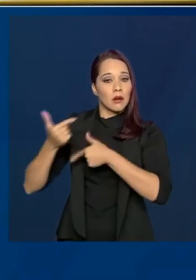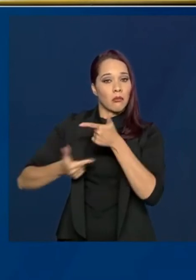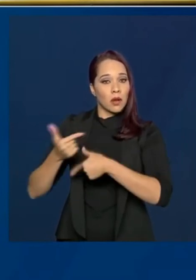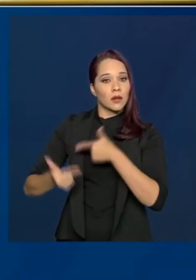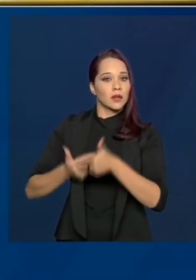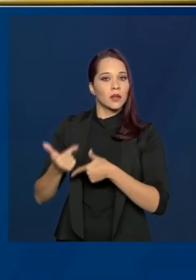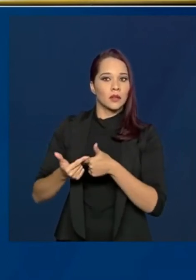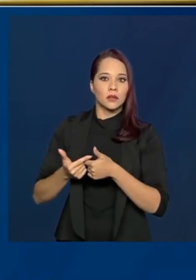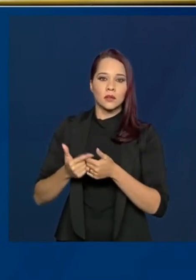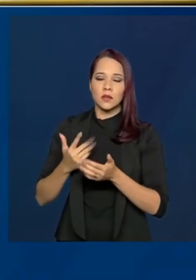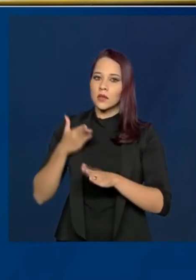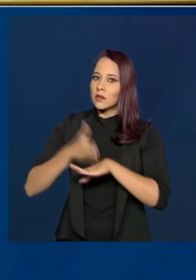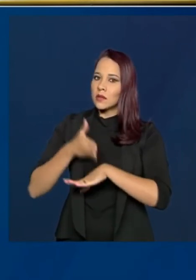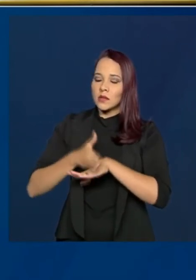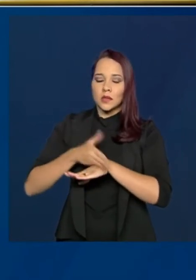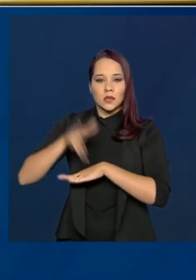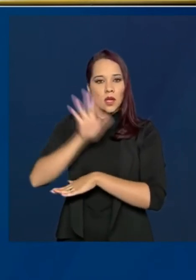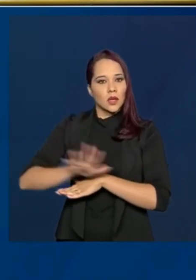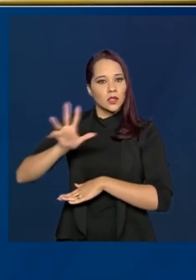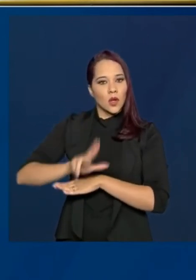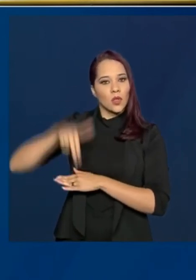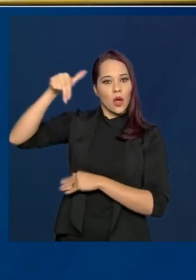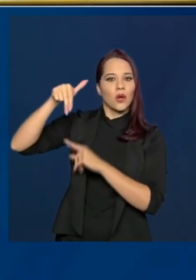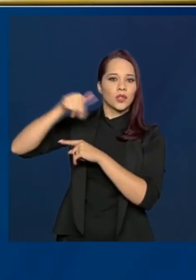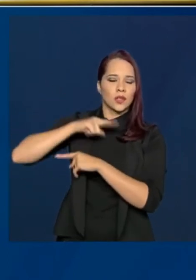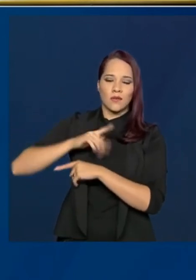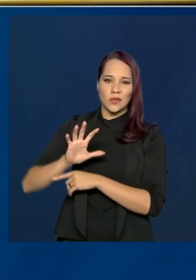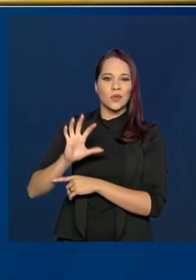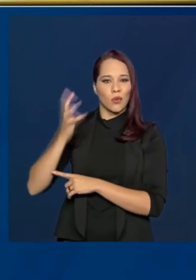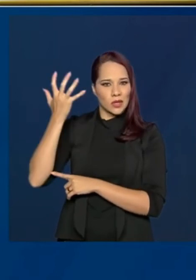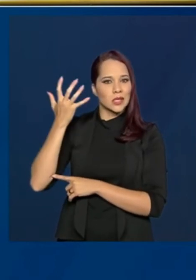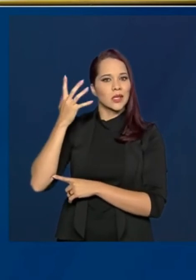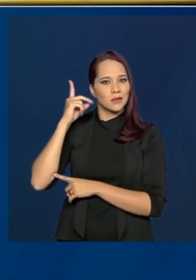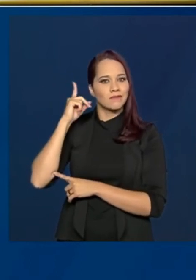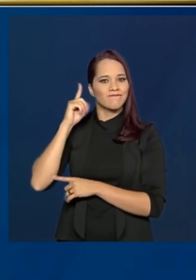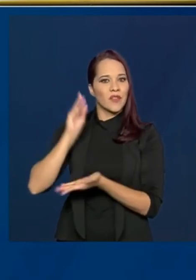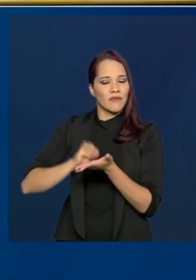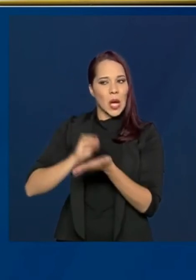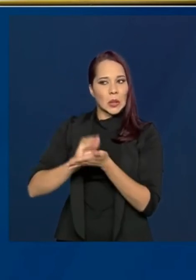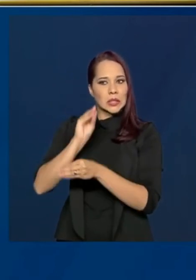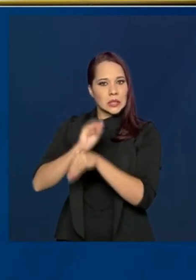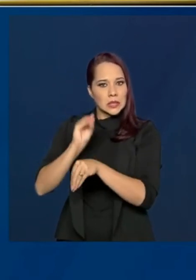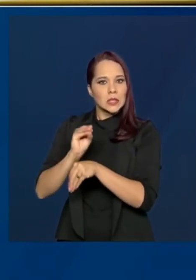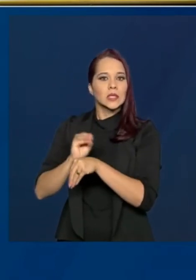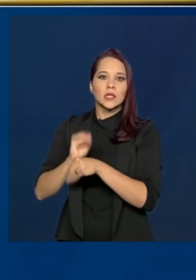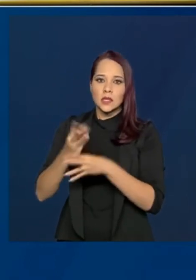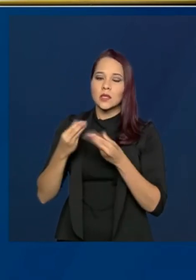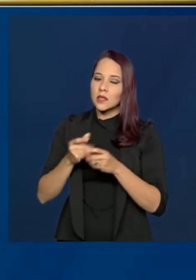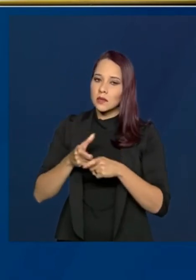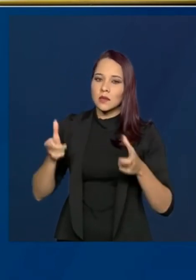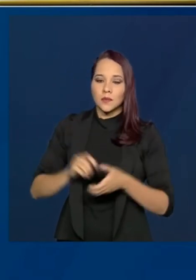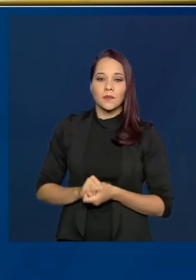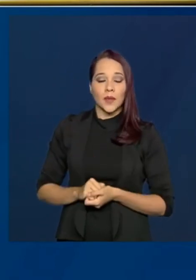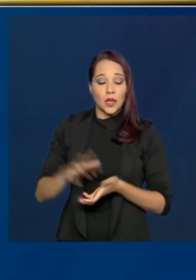forma muito mais frequente na região norte, onde nós tivemos uma situação de desassistência inicial muito maior. Então,